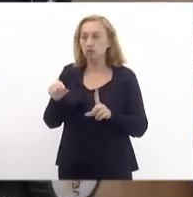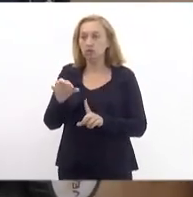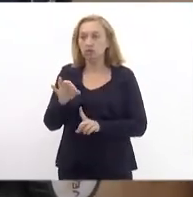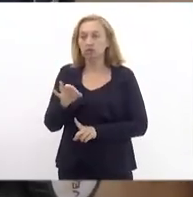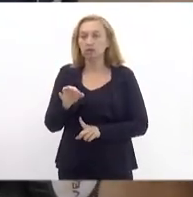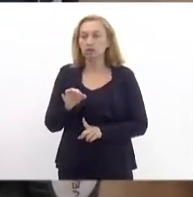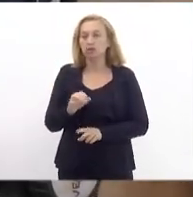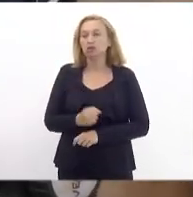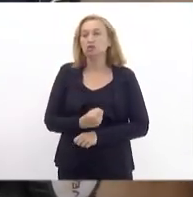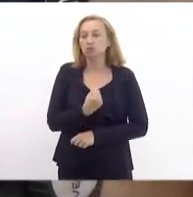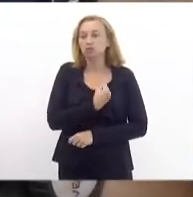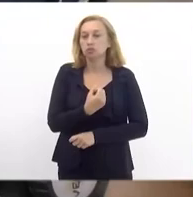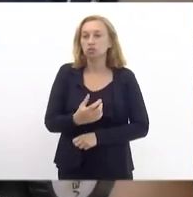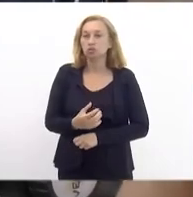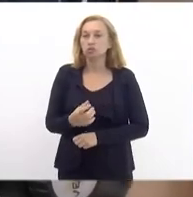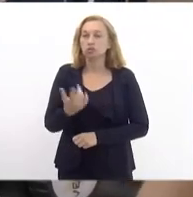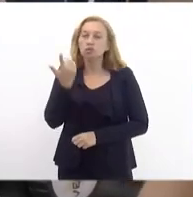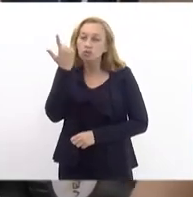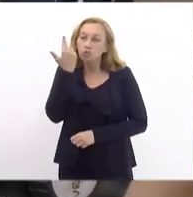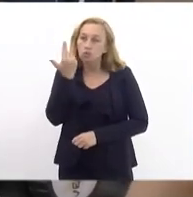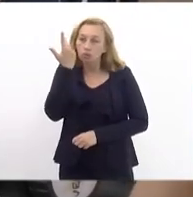praticamente é comum.